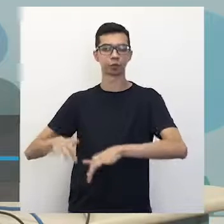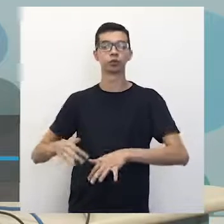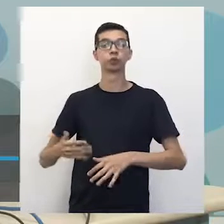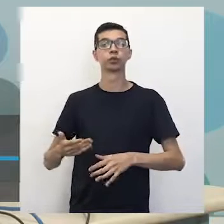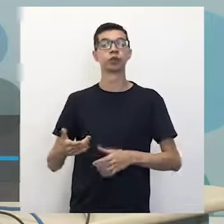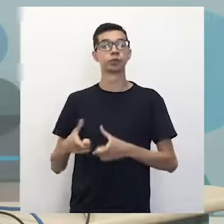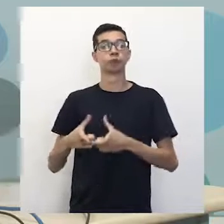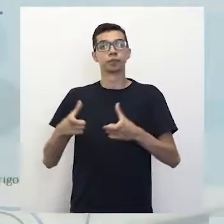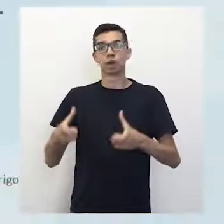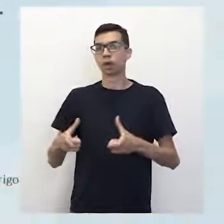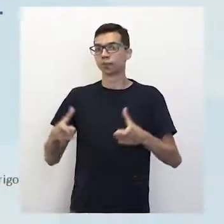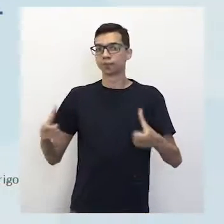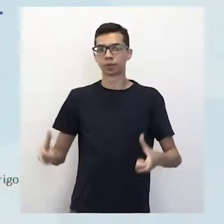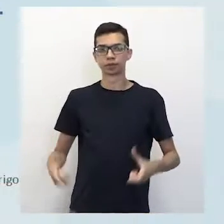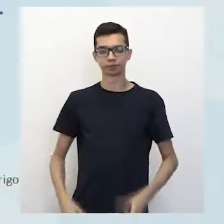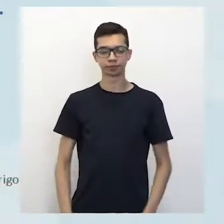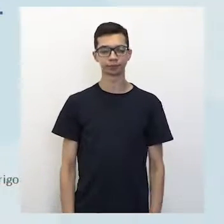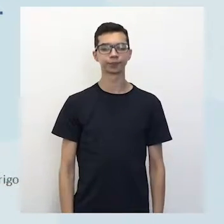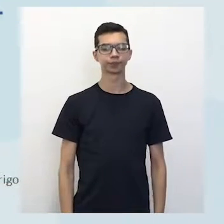medidas aí.